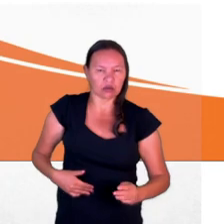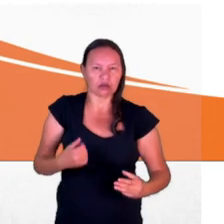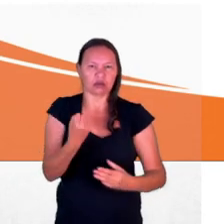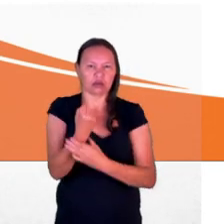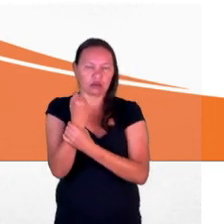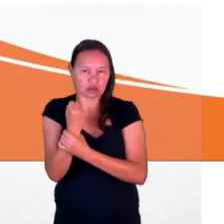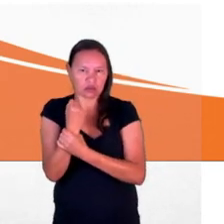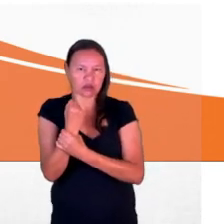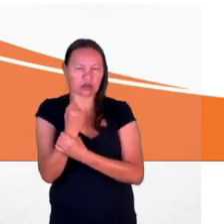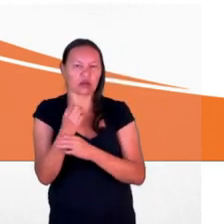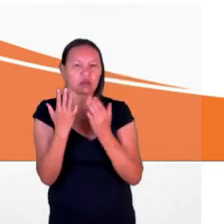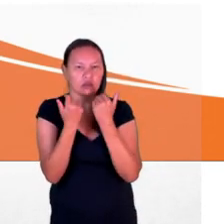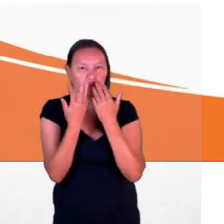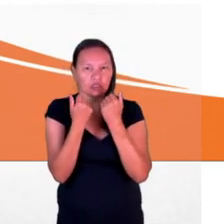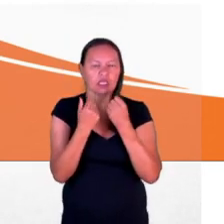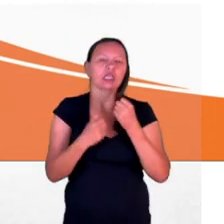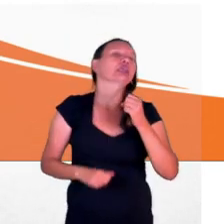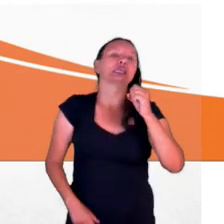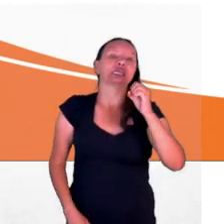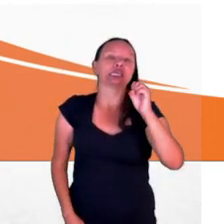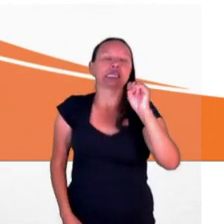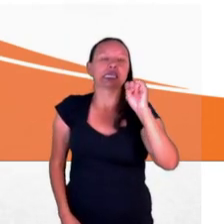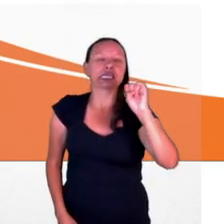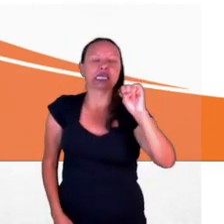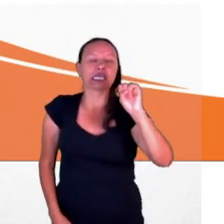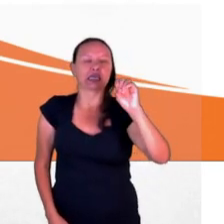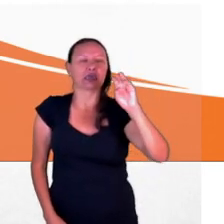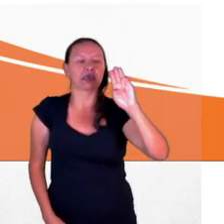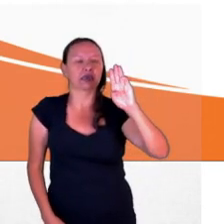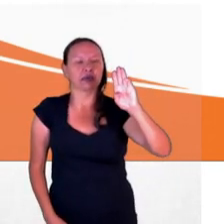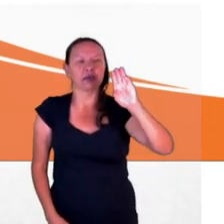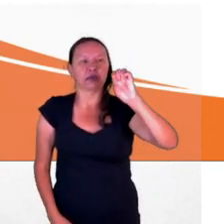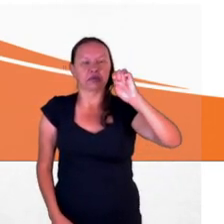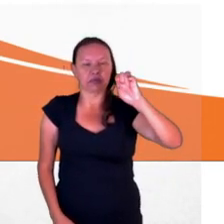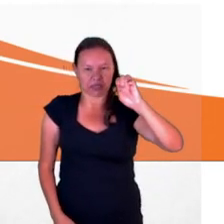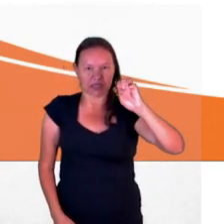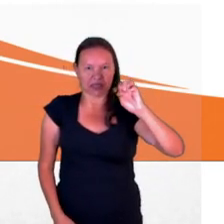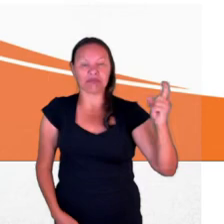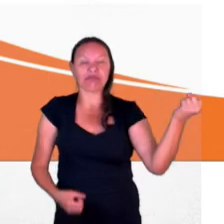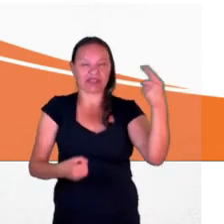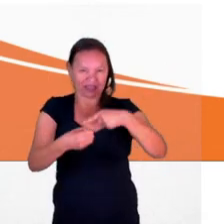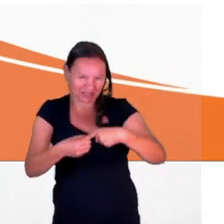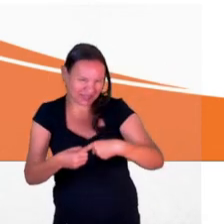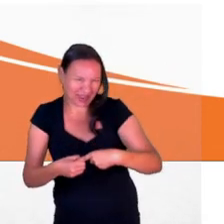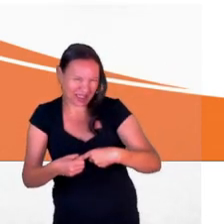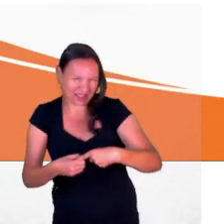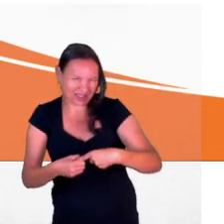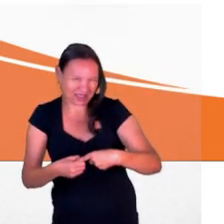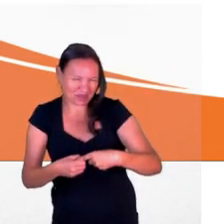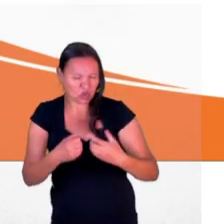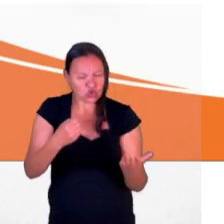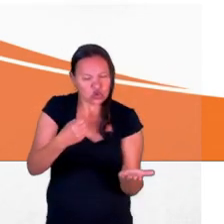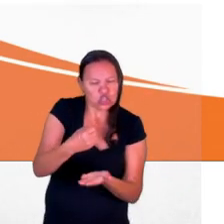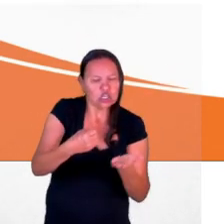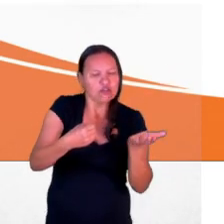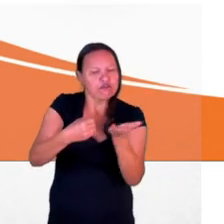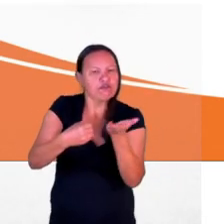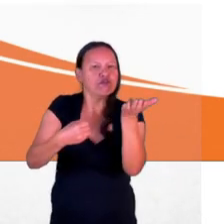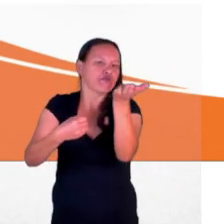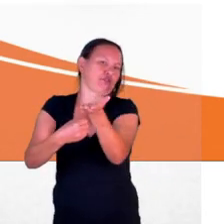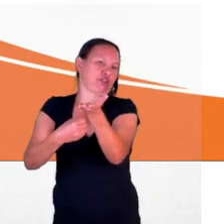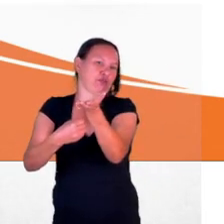a ibia ela nos traz os níveis de segurança alimentar que nós podemos